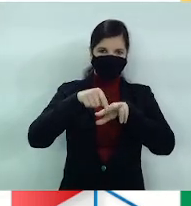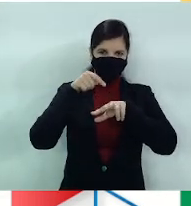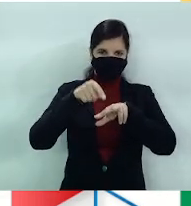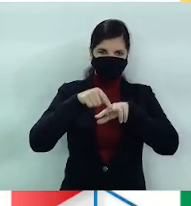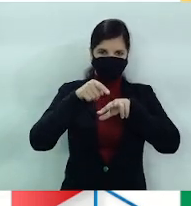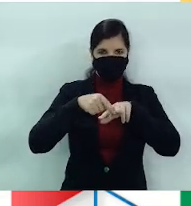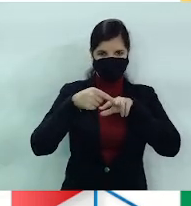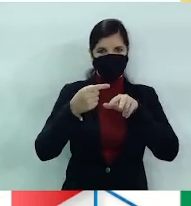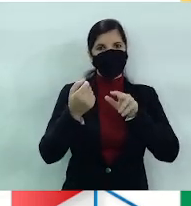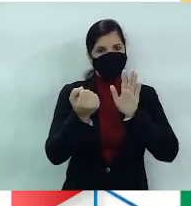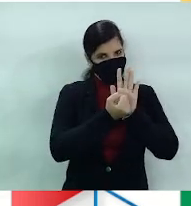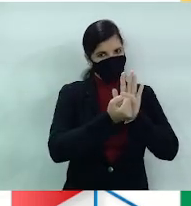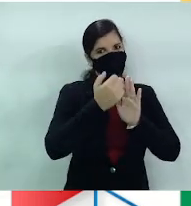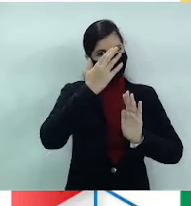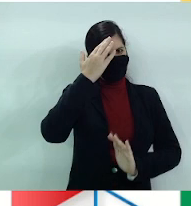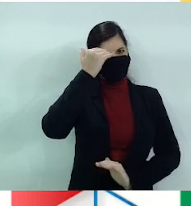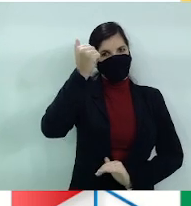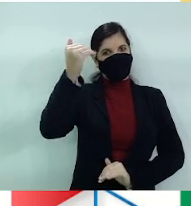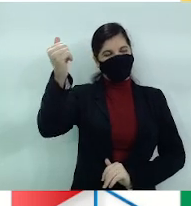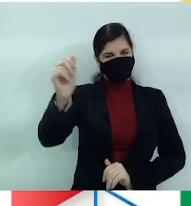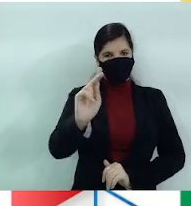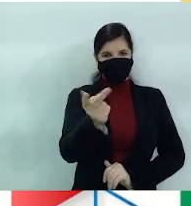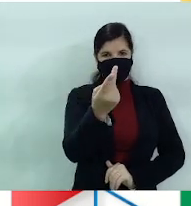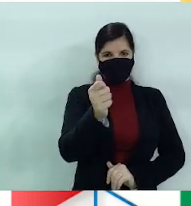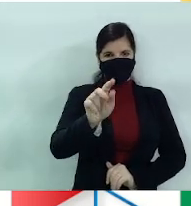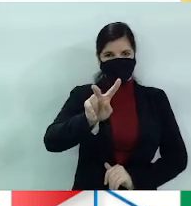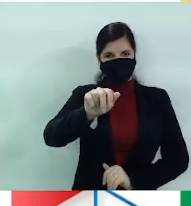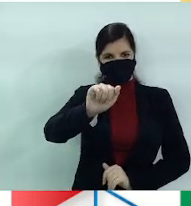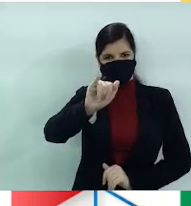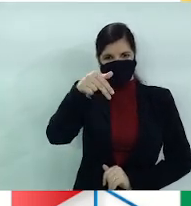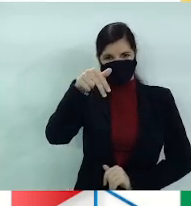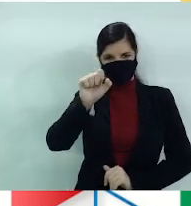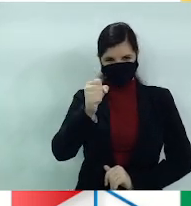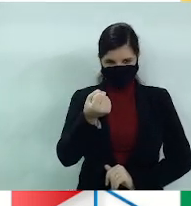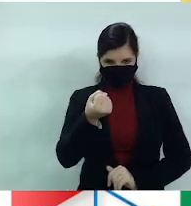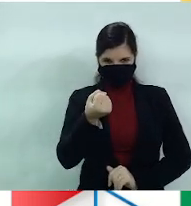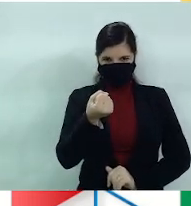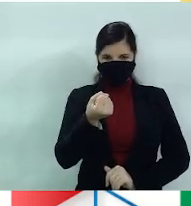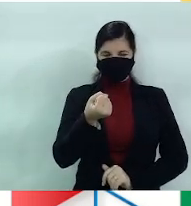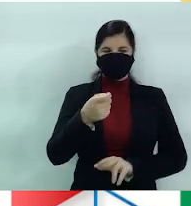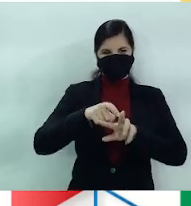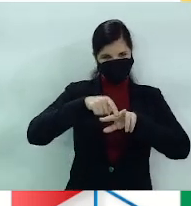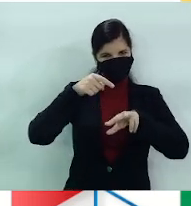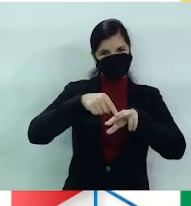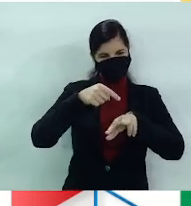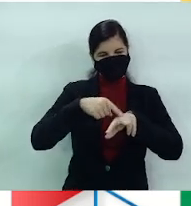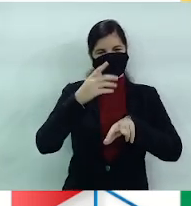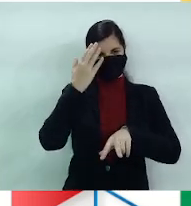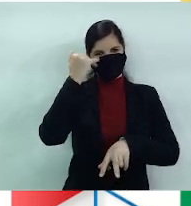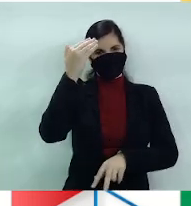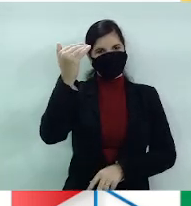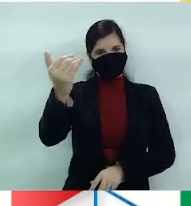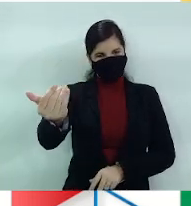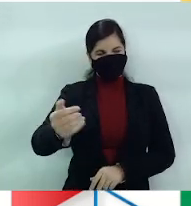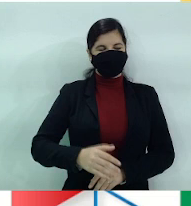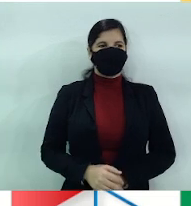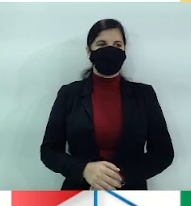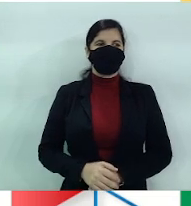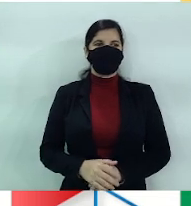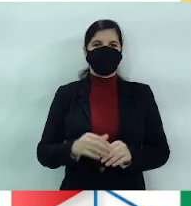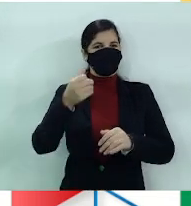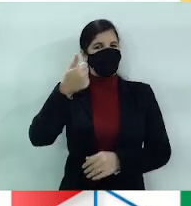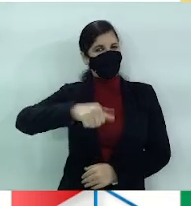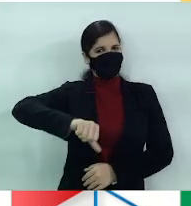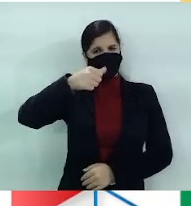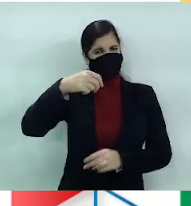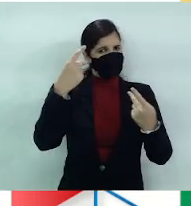Havaianas, né, gente? Acho que todo mundo aqui conhece a Havaianas. E vamos analisar essa propaganda veiculada, que tem